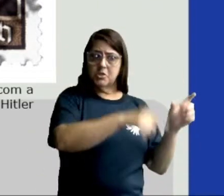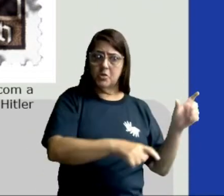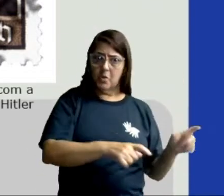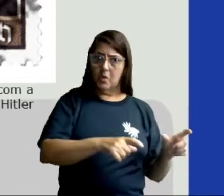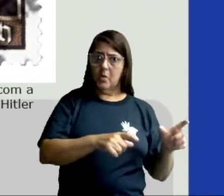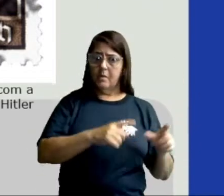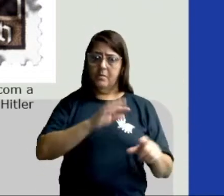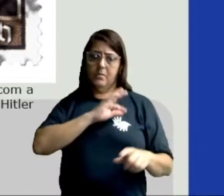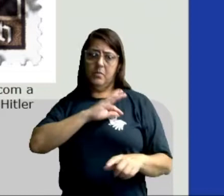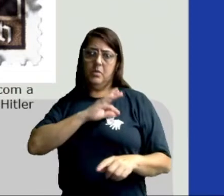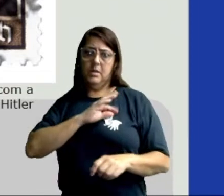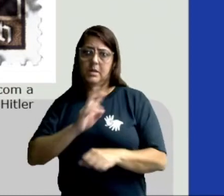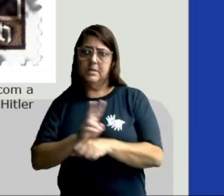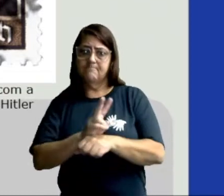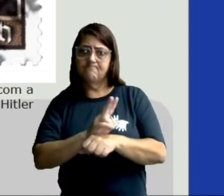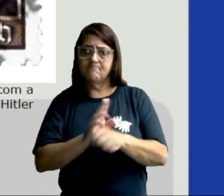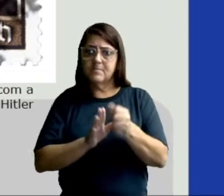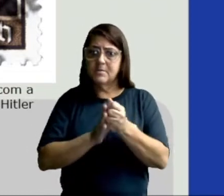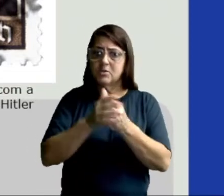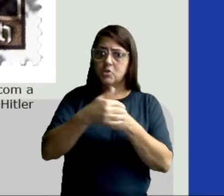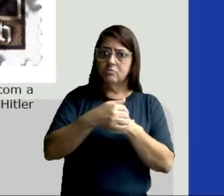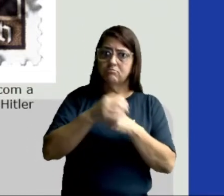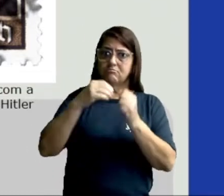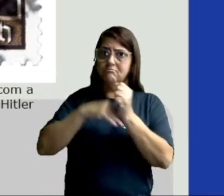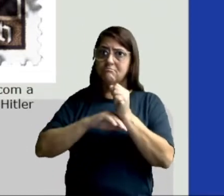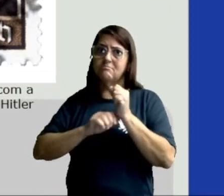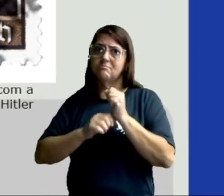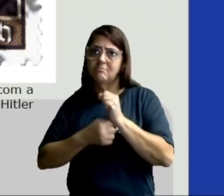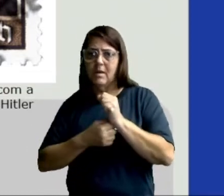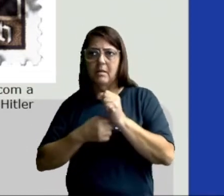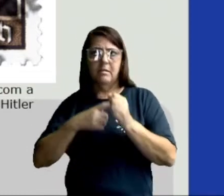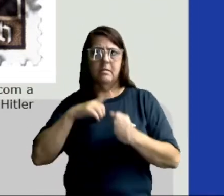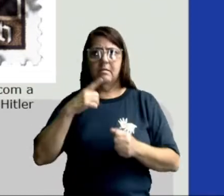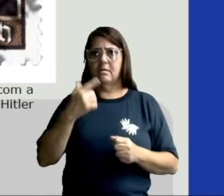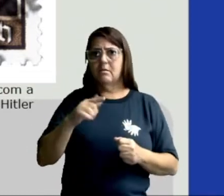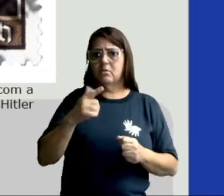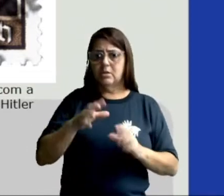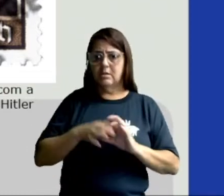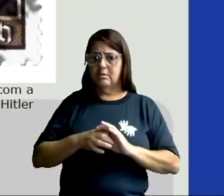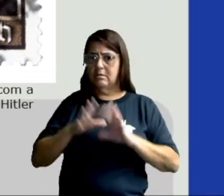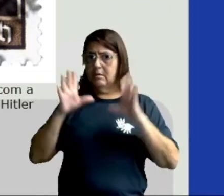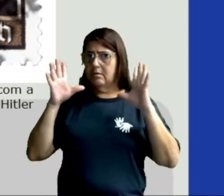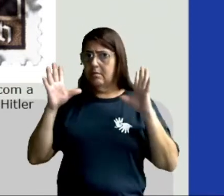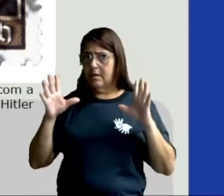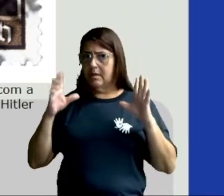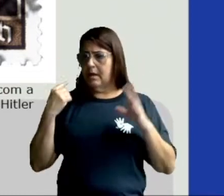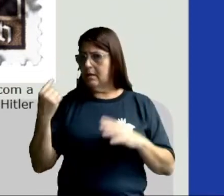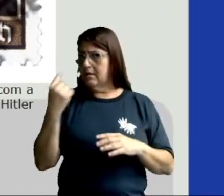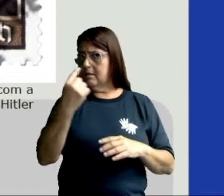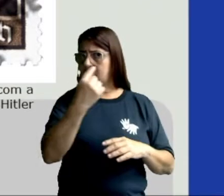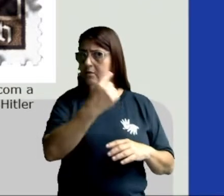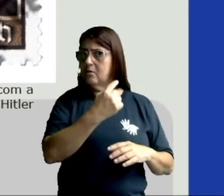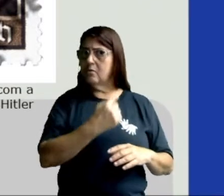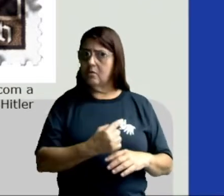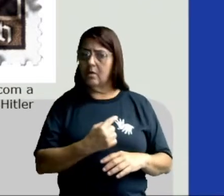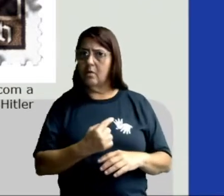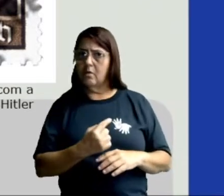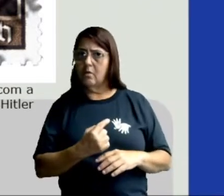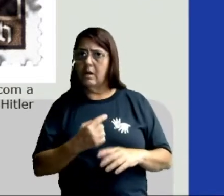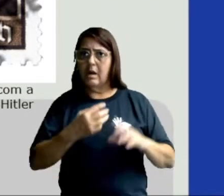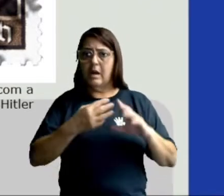Gestapo? A polícia secreta da Alemanha. Não havia mais liberdade individual. Essa é uma